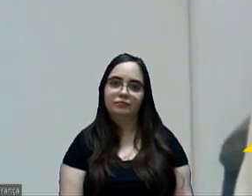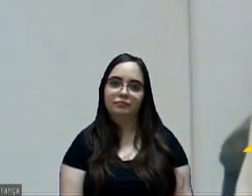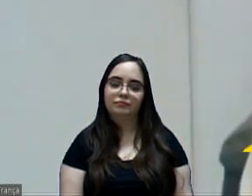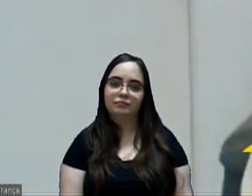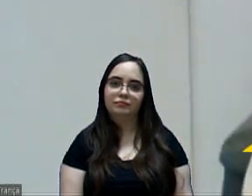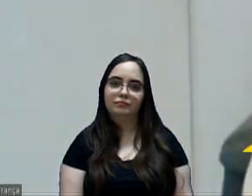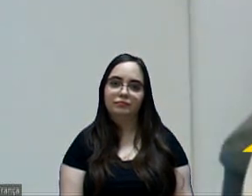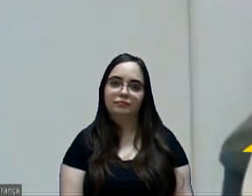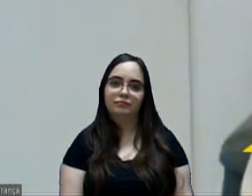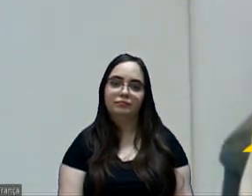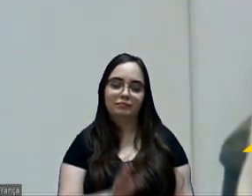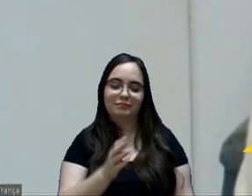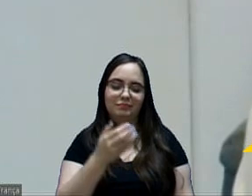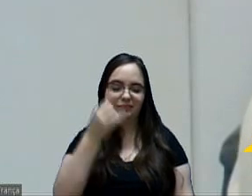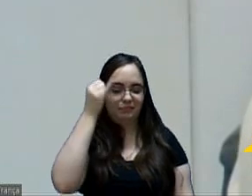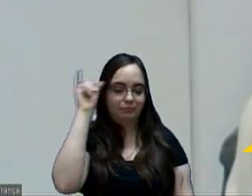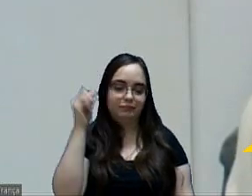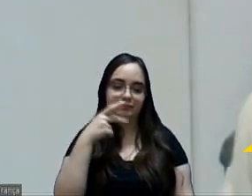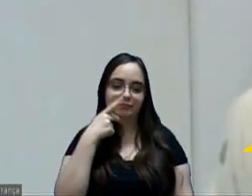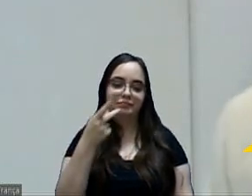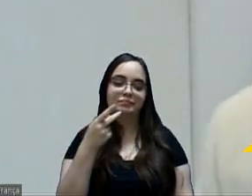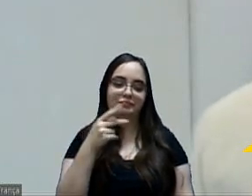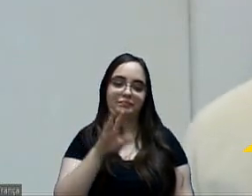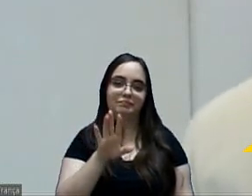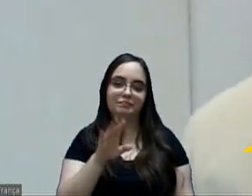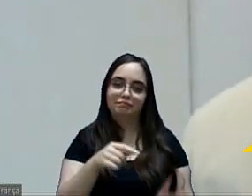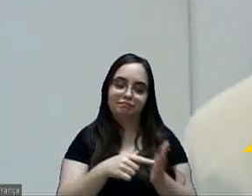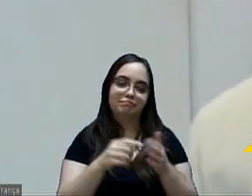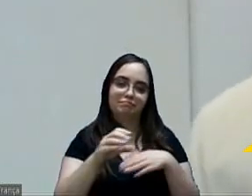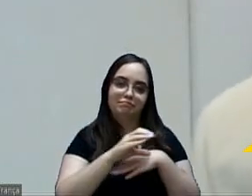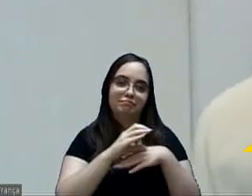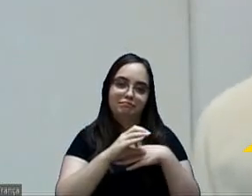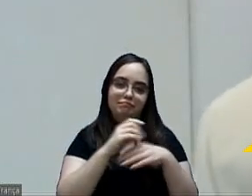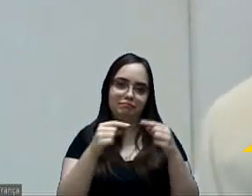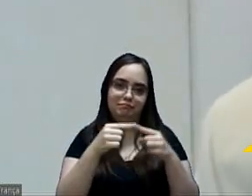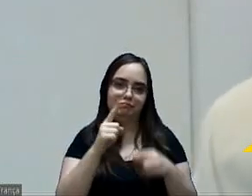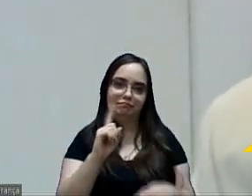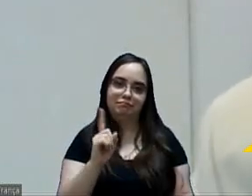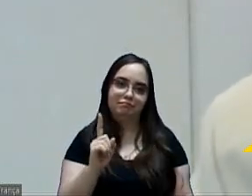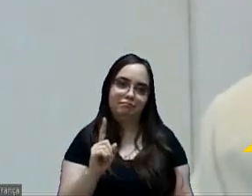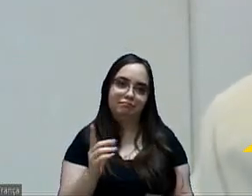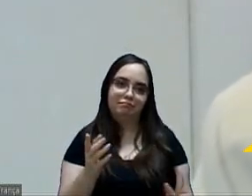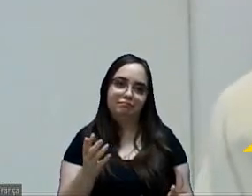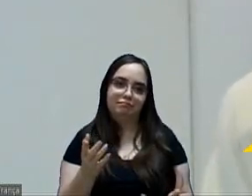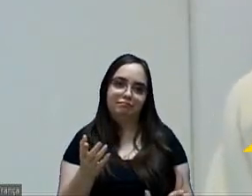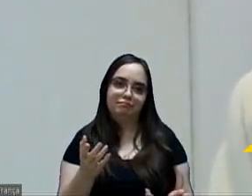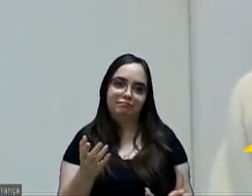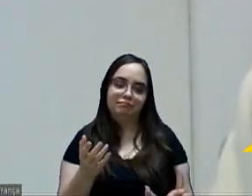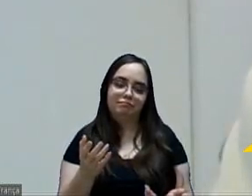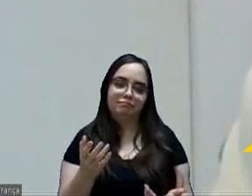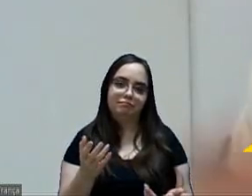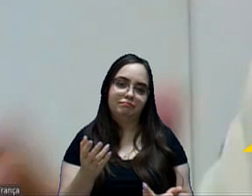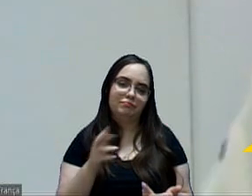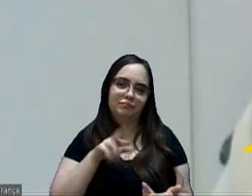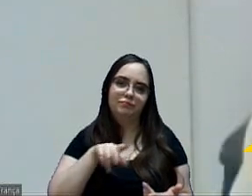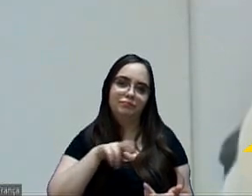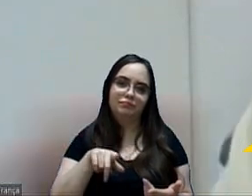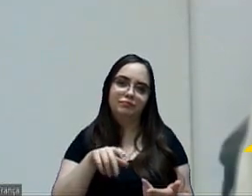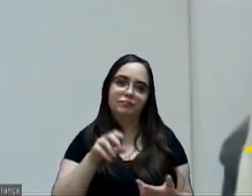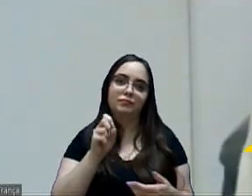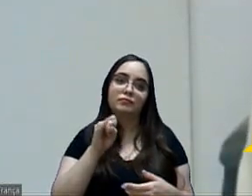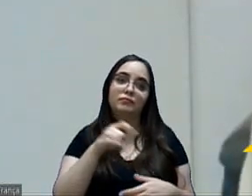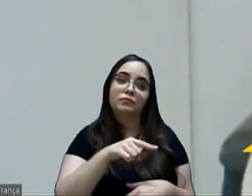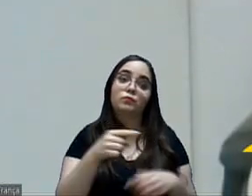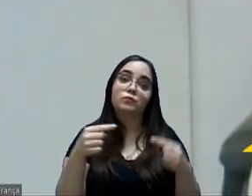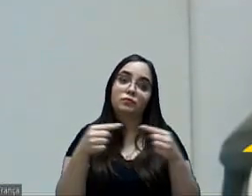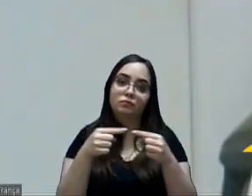Não vou falar o que eu pensei, mas que com certeza essa emenda não é inconstitucional. Agora, se ela é viável ou não, aí é uma outra discussão. Acho que